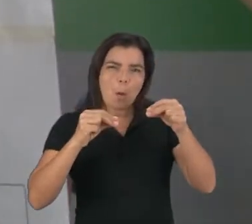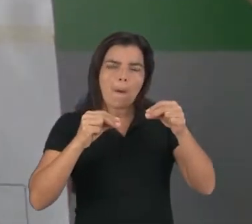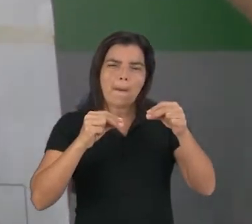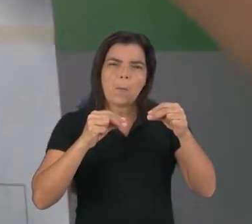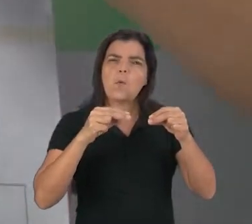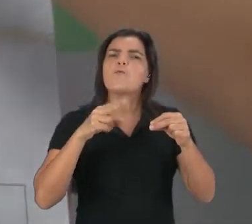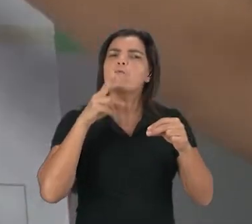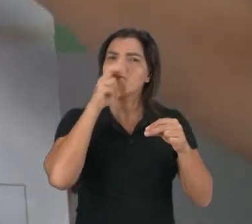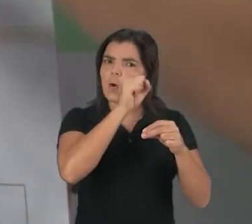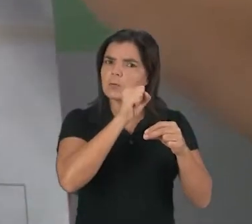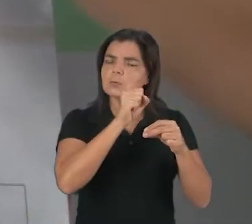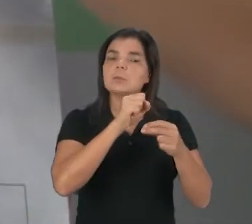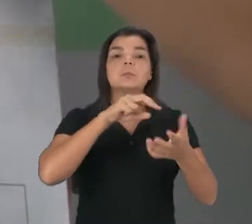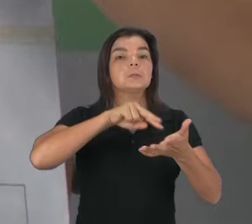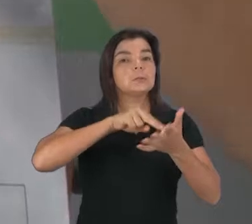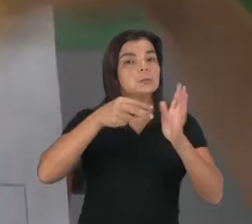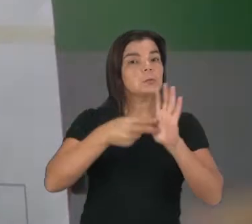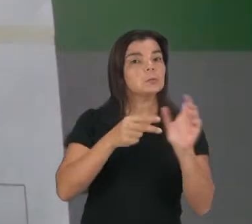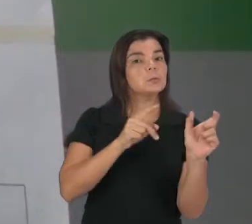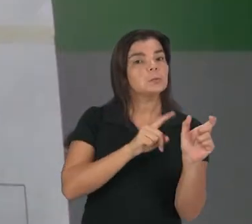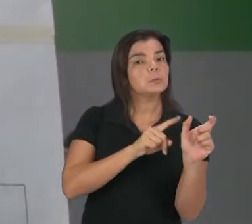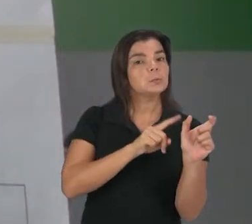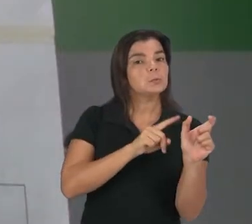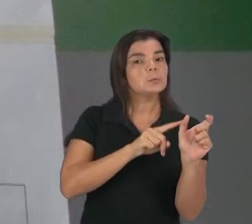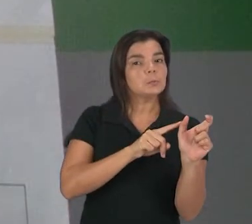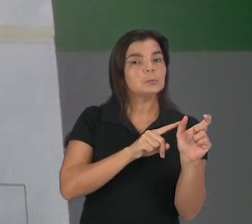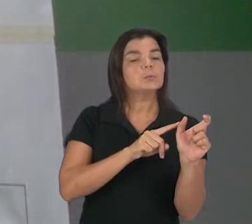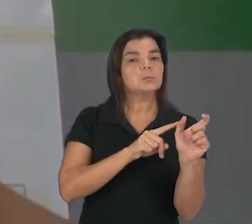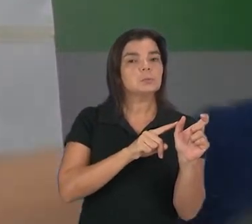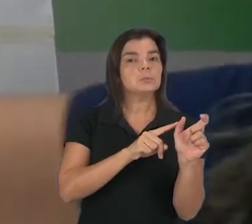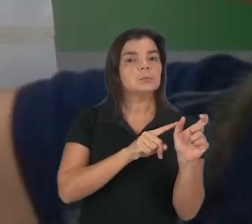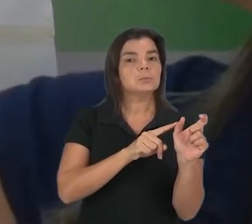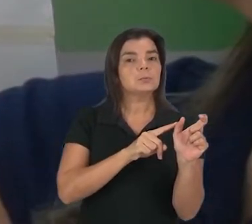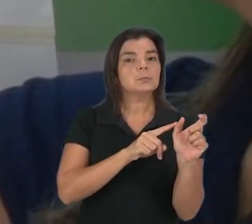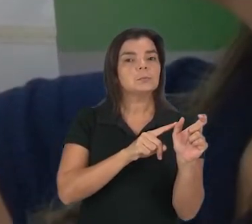ficou apertado, essa palavrinha aqui,